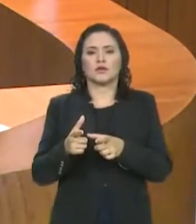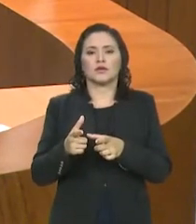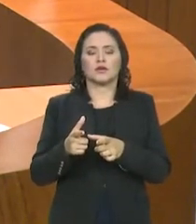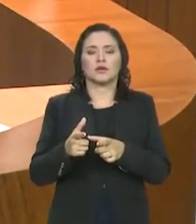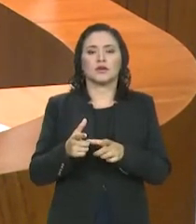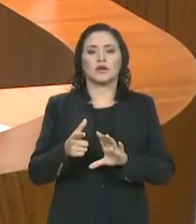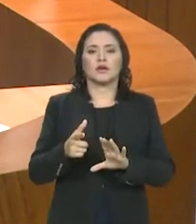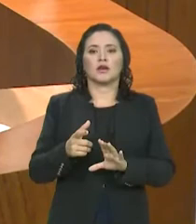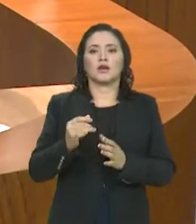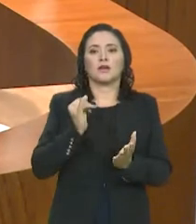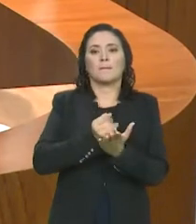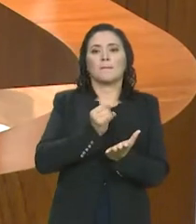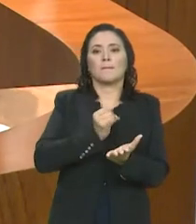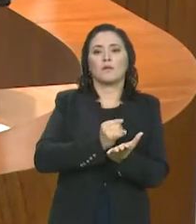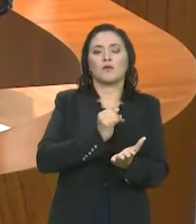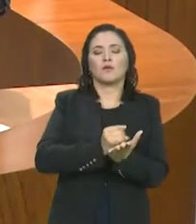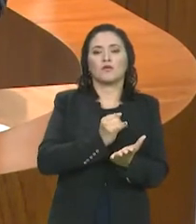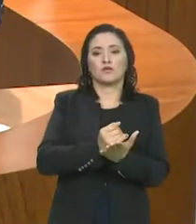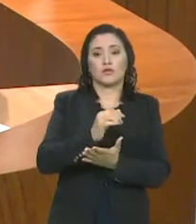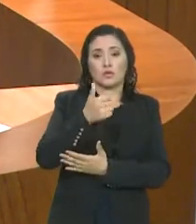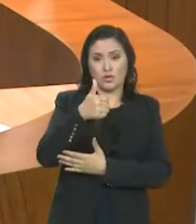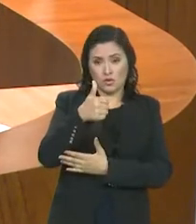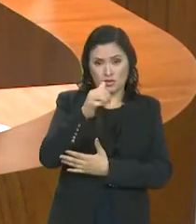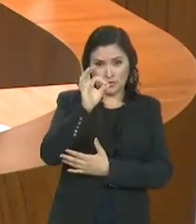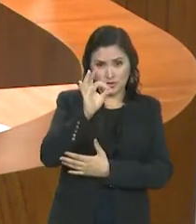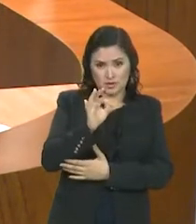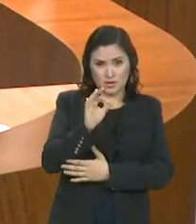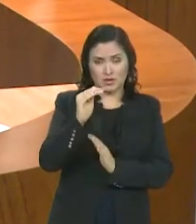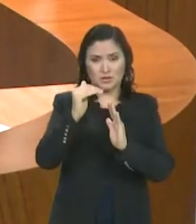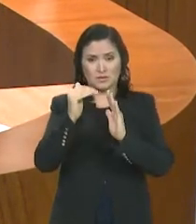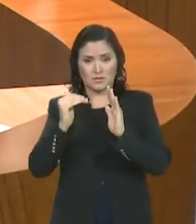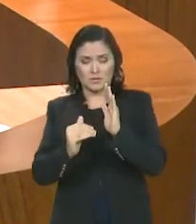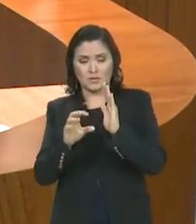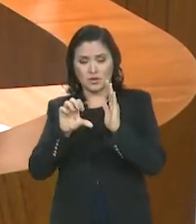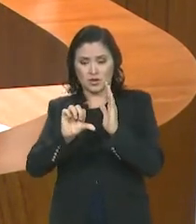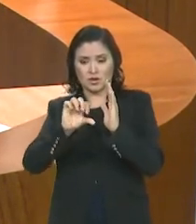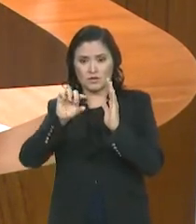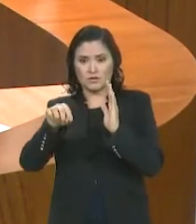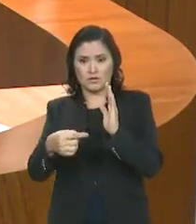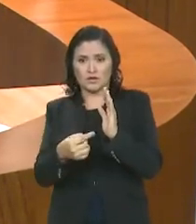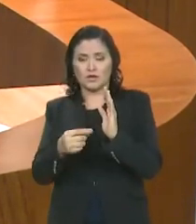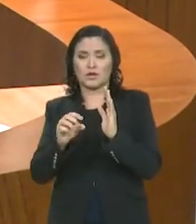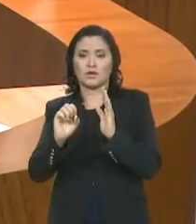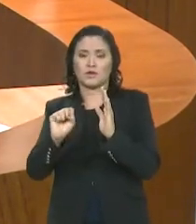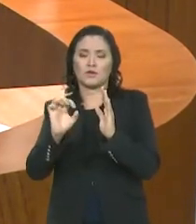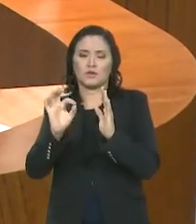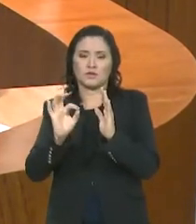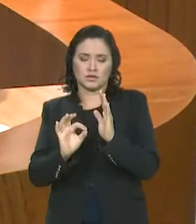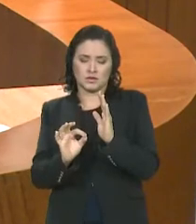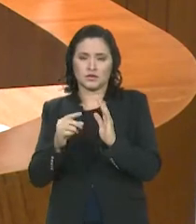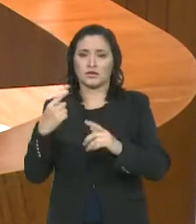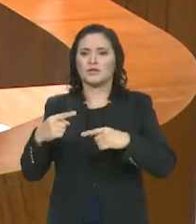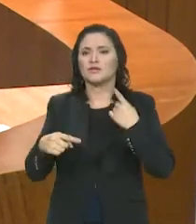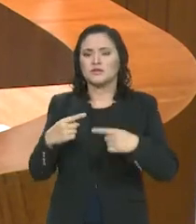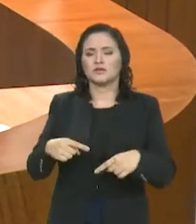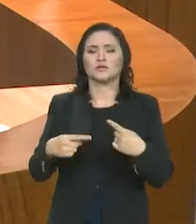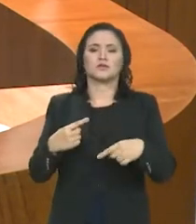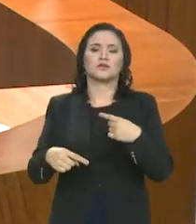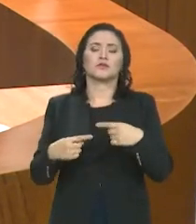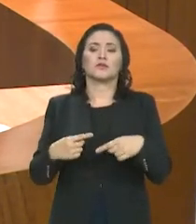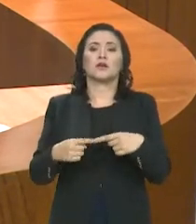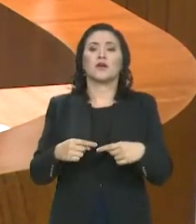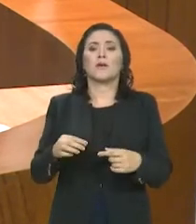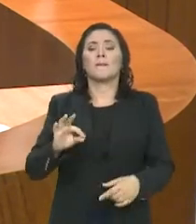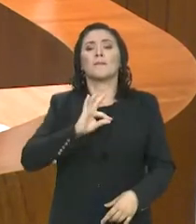11% para 9,5%. Uma discussão que nós travamos e ela foi pautada nos anseios dos policiais